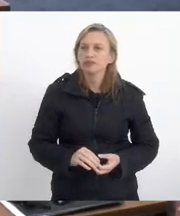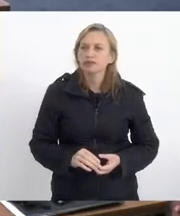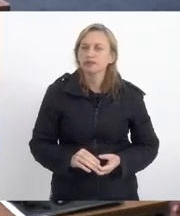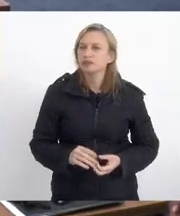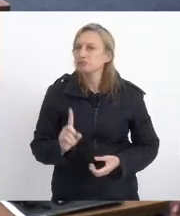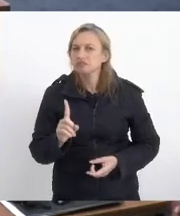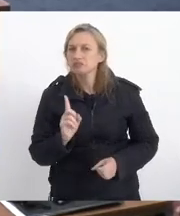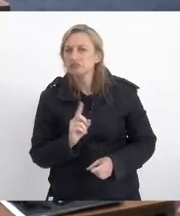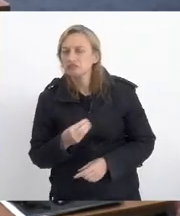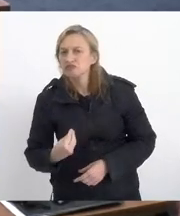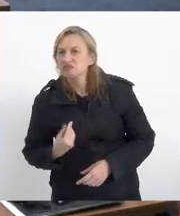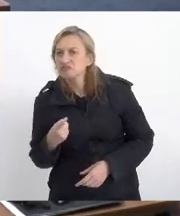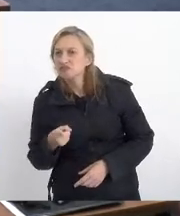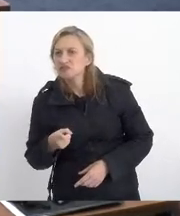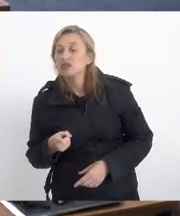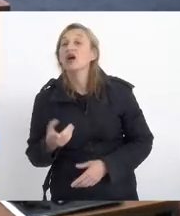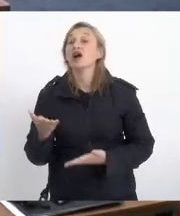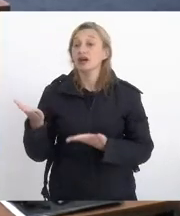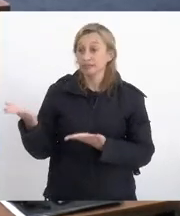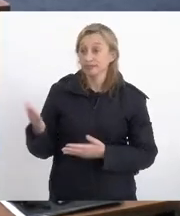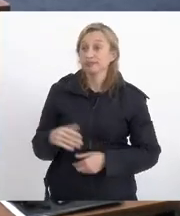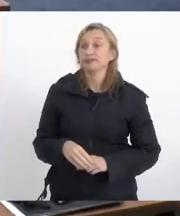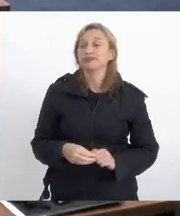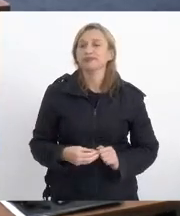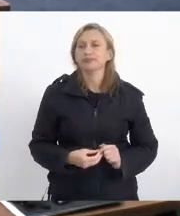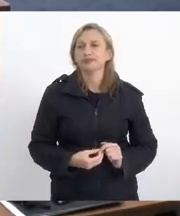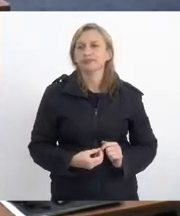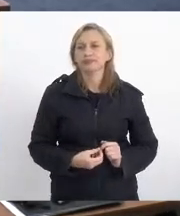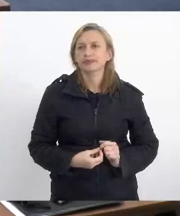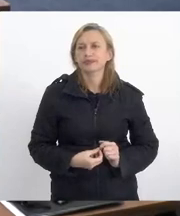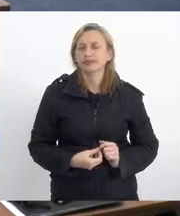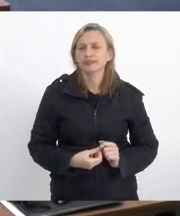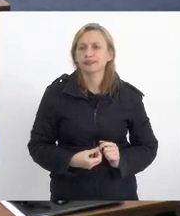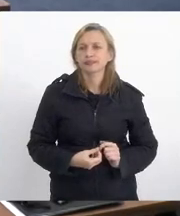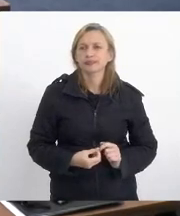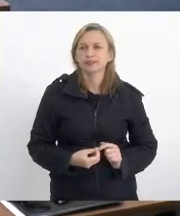Não se encontra? Ah, por favor.